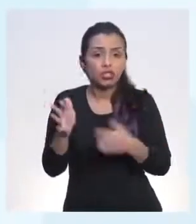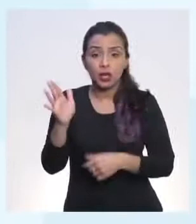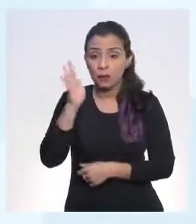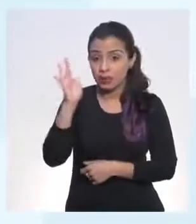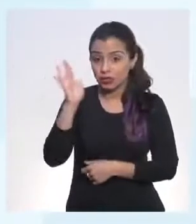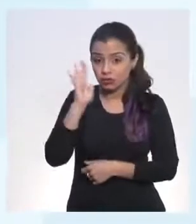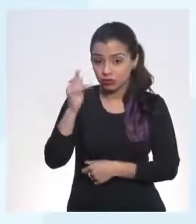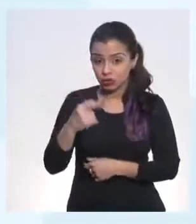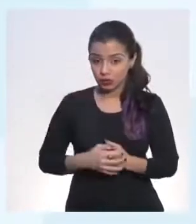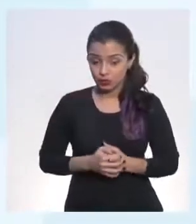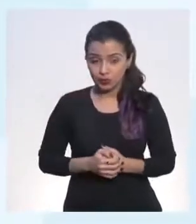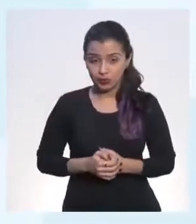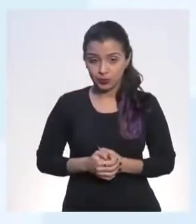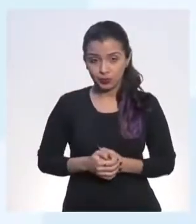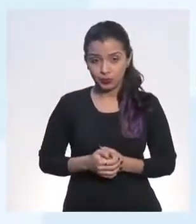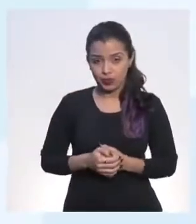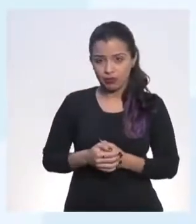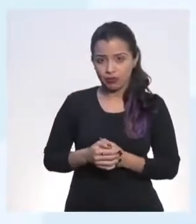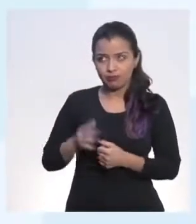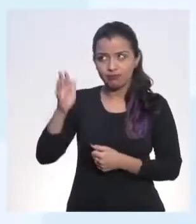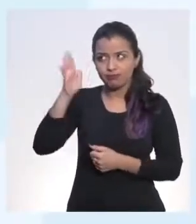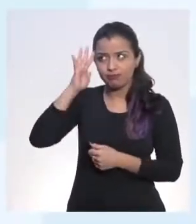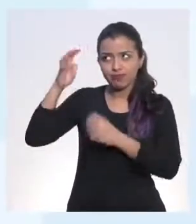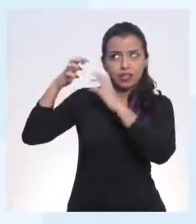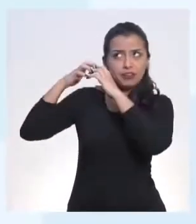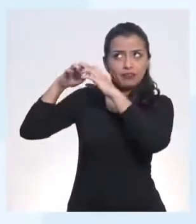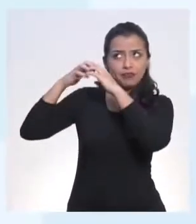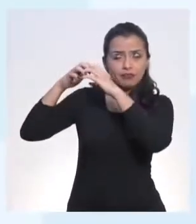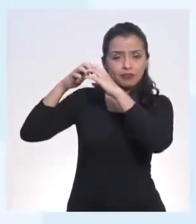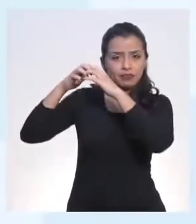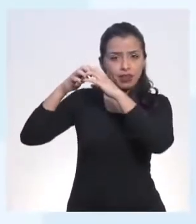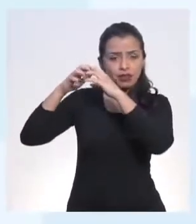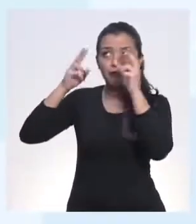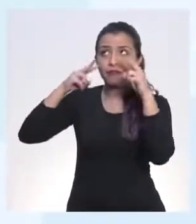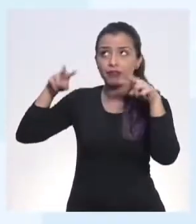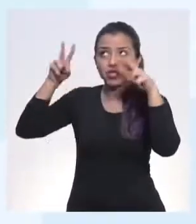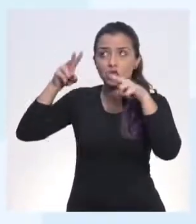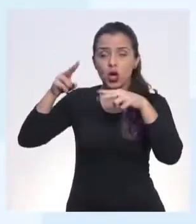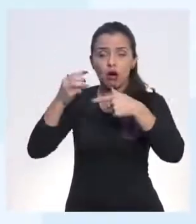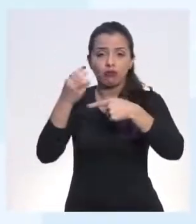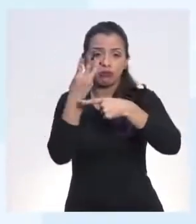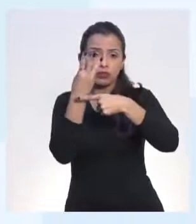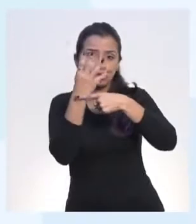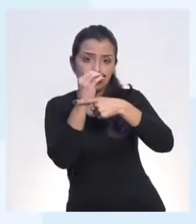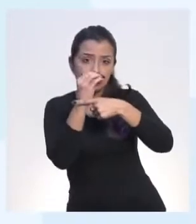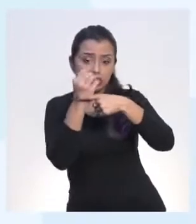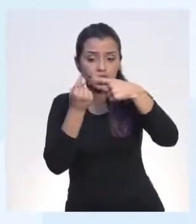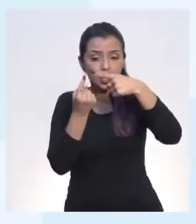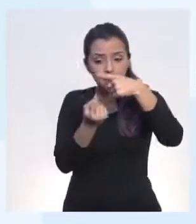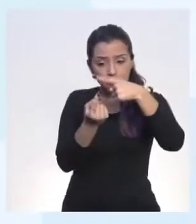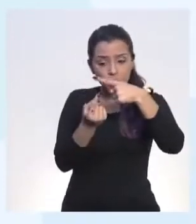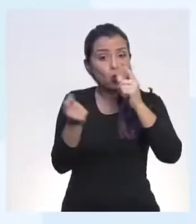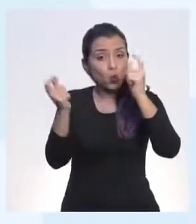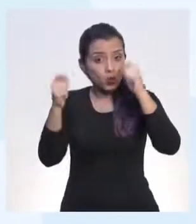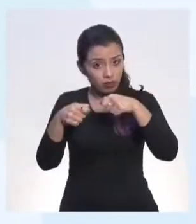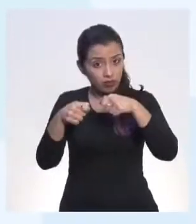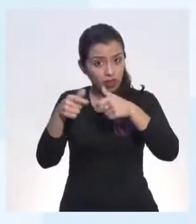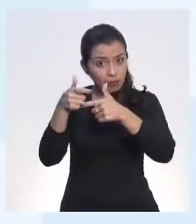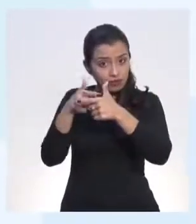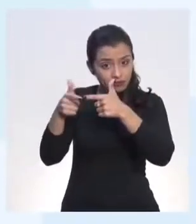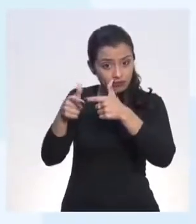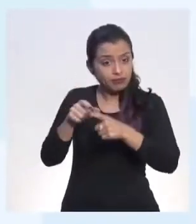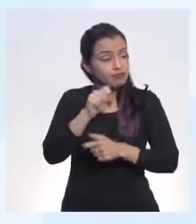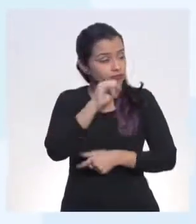por fração, que é, eu acho que vai ficar mais fácil. que é melhor. Então o 30 eu consigo dividir por 1? Consegue que dá o próprio 30. Beleza.